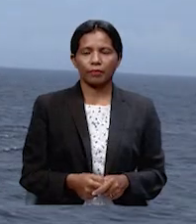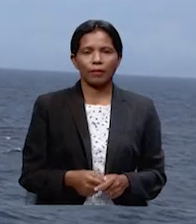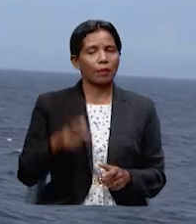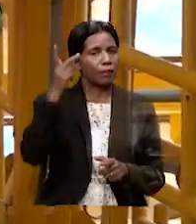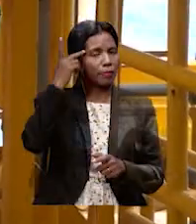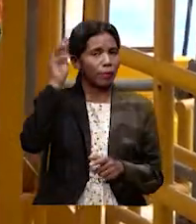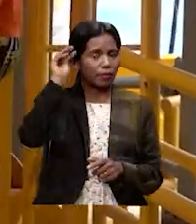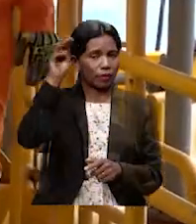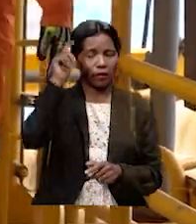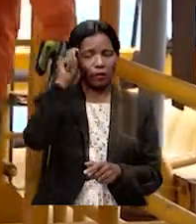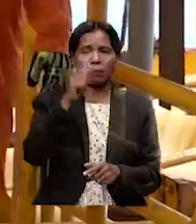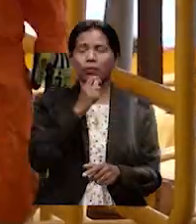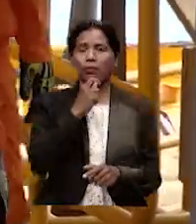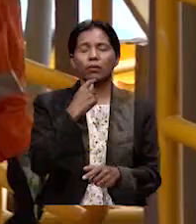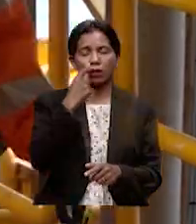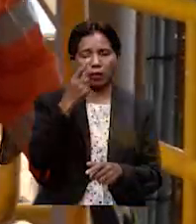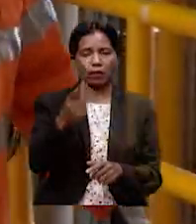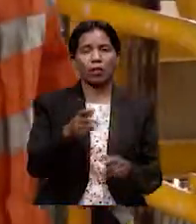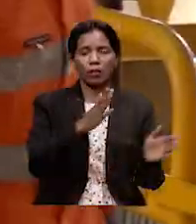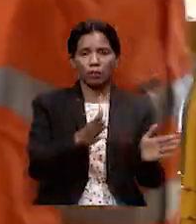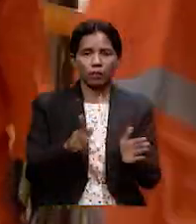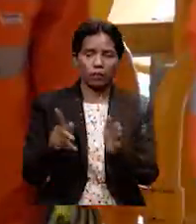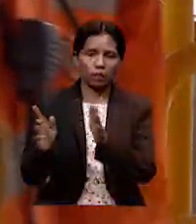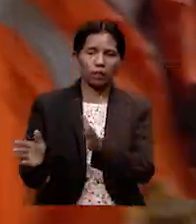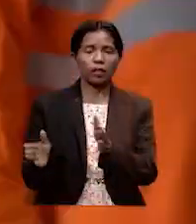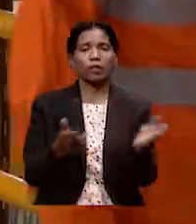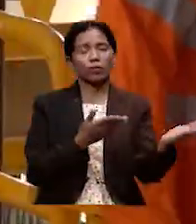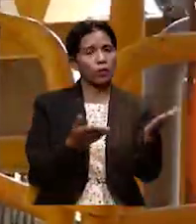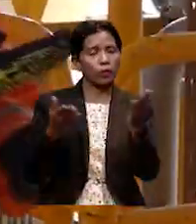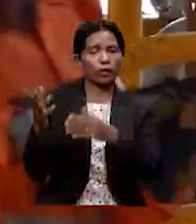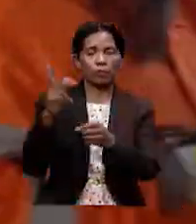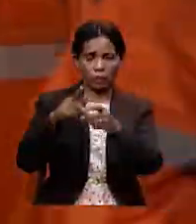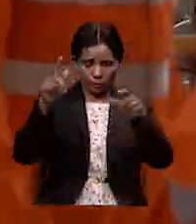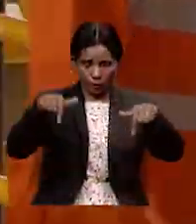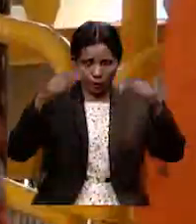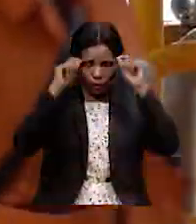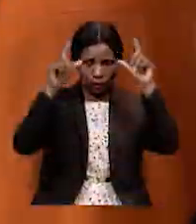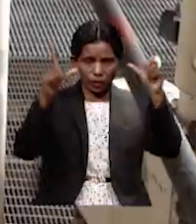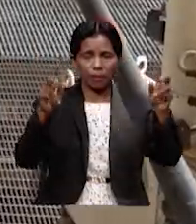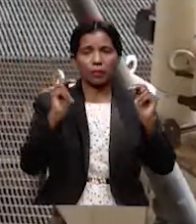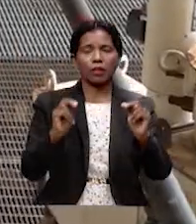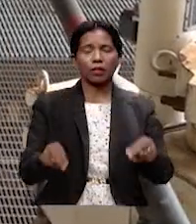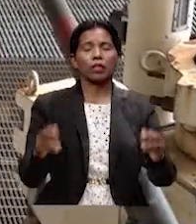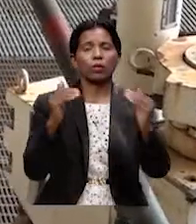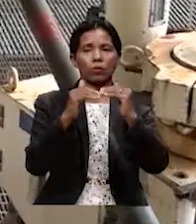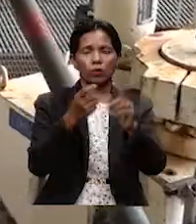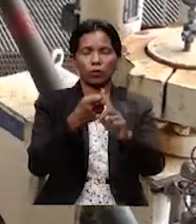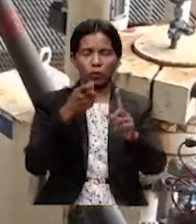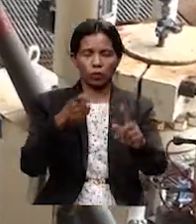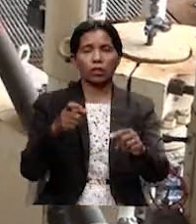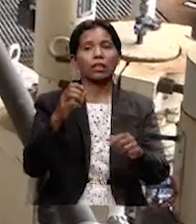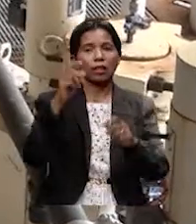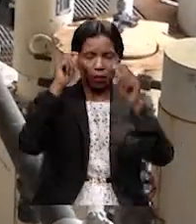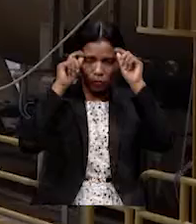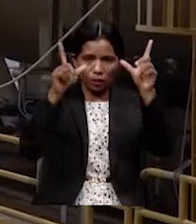Primeiro-ministro Taur Matanrua Kateten, proses da Greater Sunrise Mai Timor-Leste precisa consenso Rusina Sanroa. Timor-Leste no Austrália,